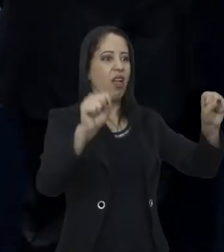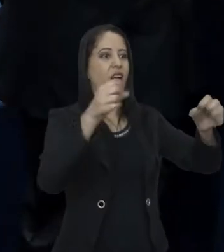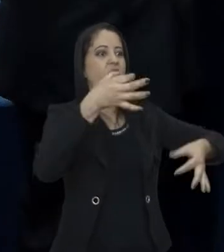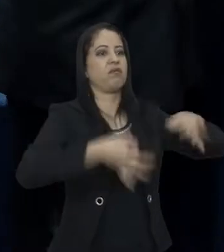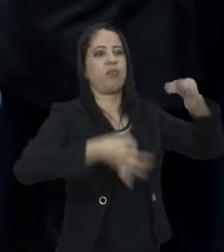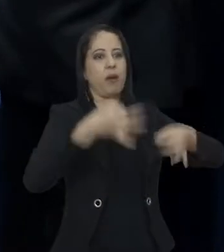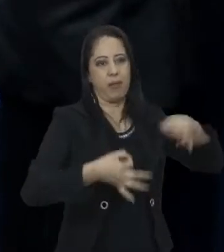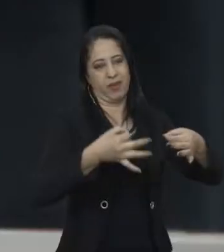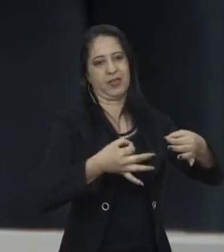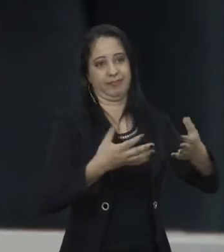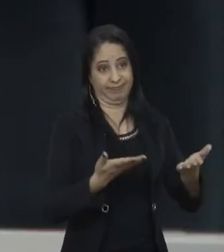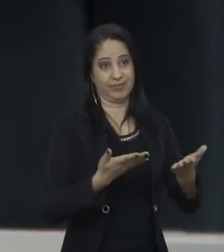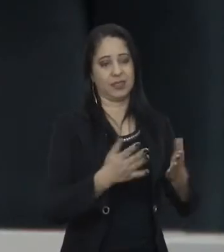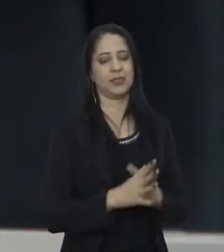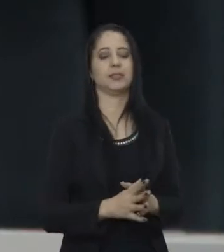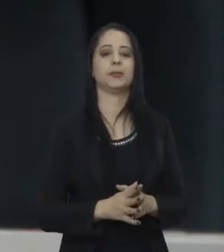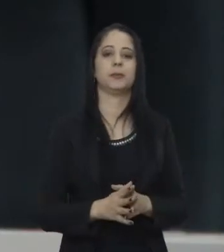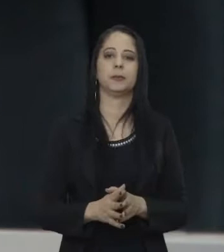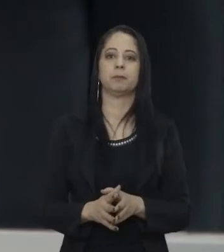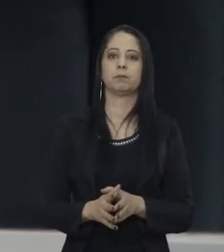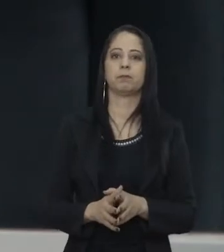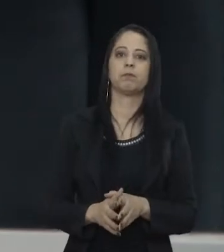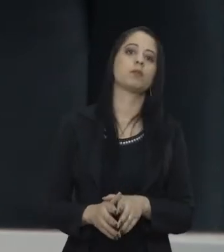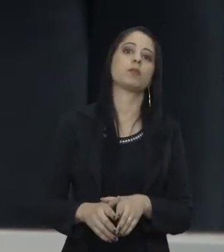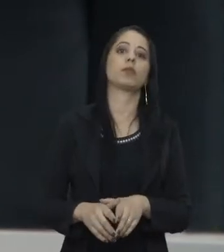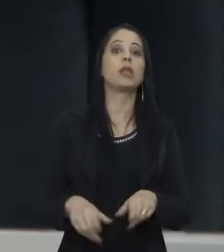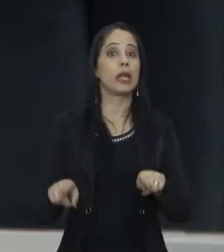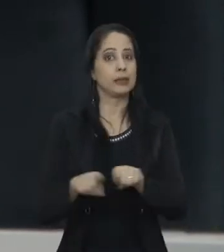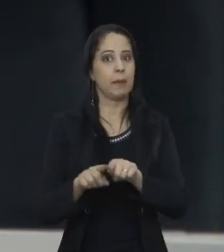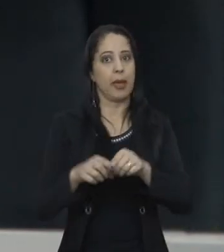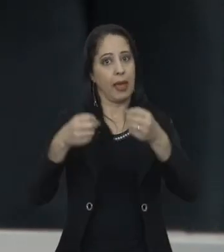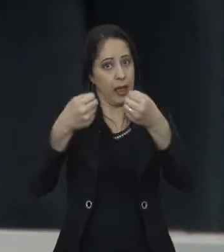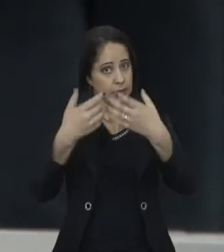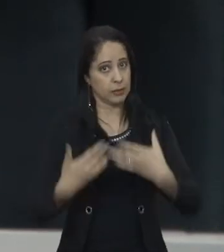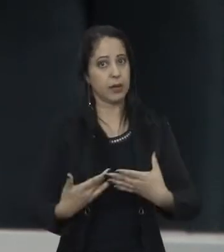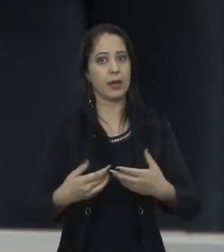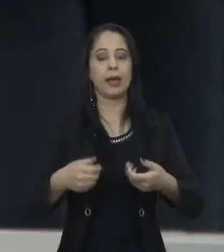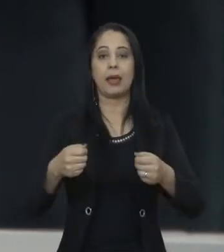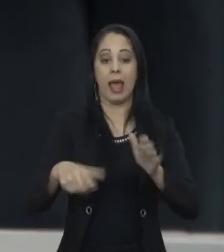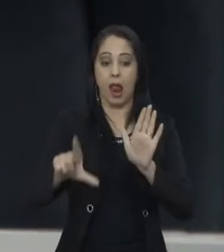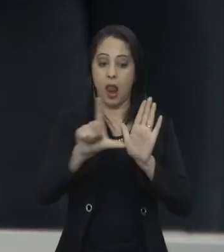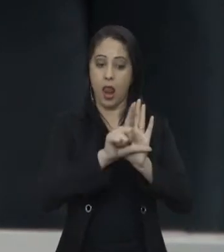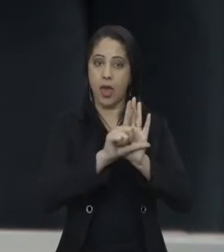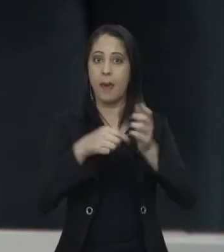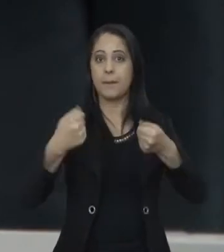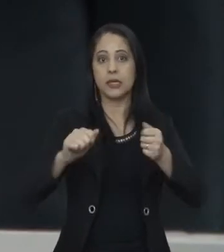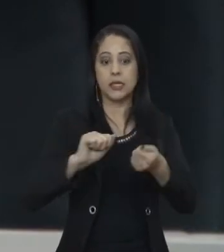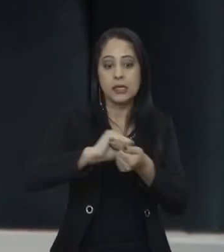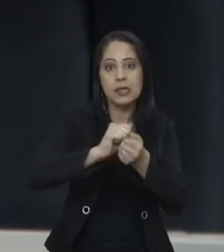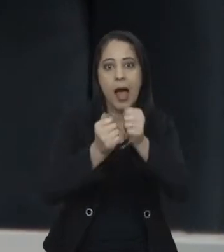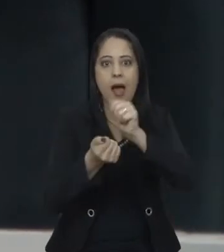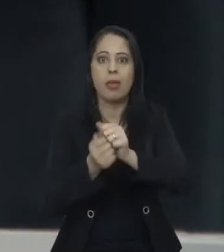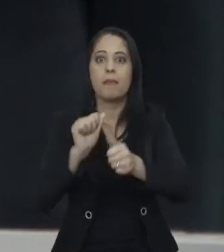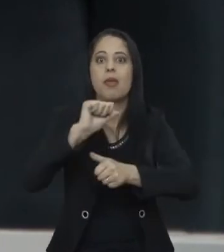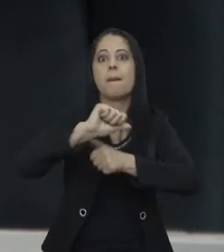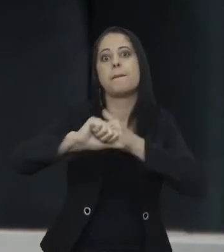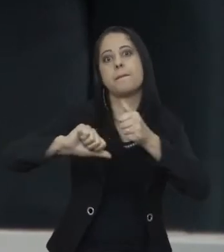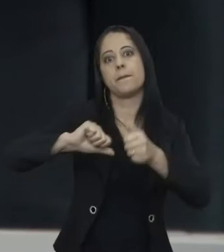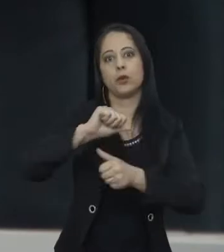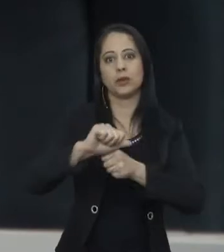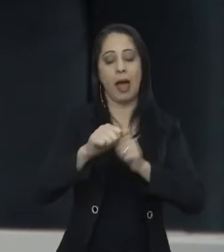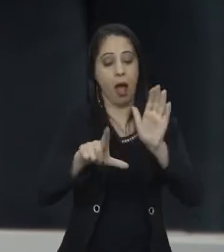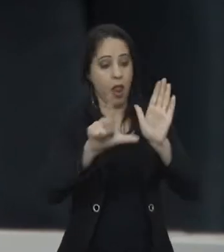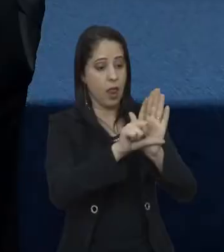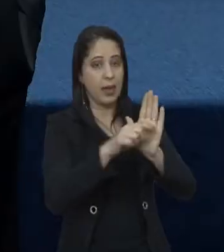primeira instância perdendo a segunda e defende ainda uma mudança na legislação segundo Antônia é preciso que as leis